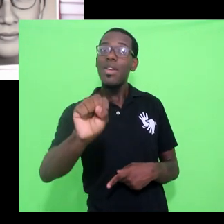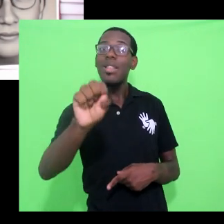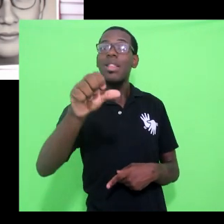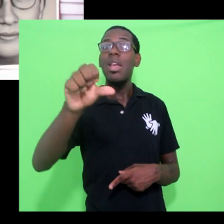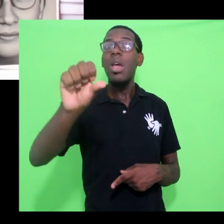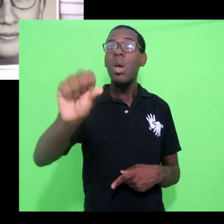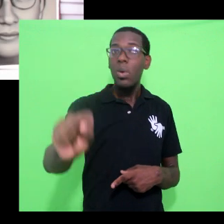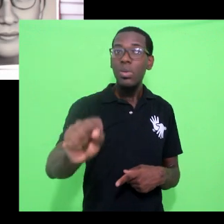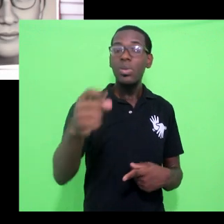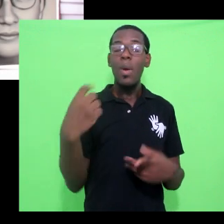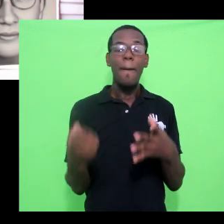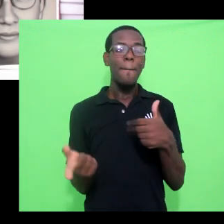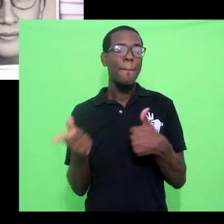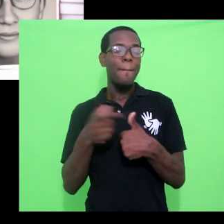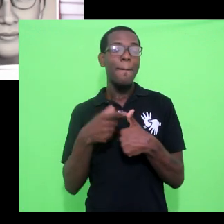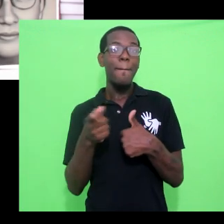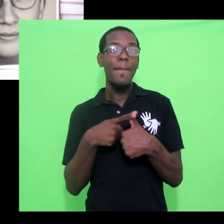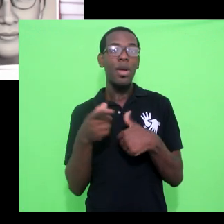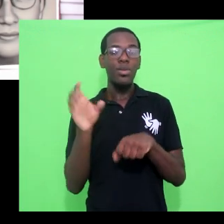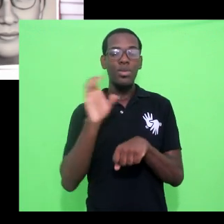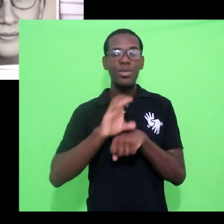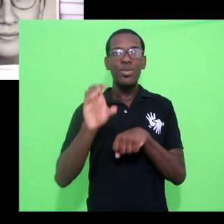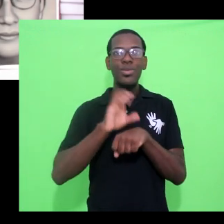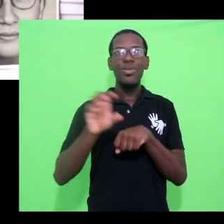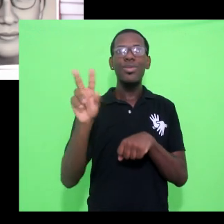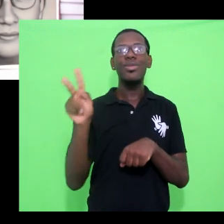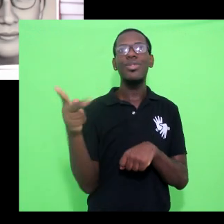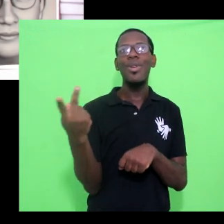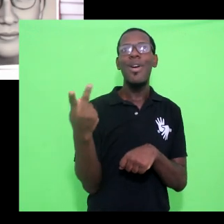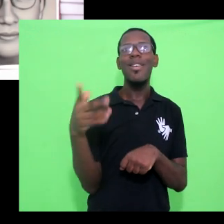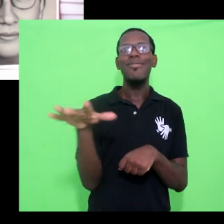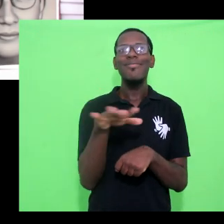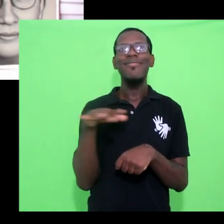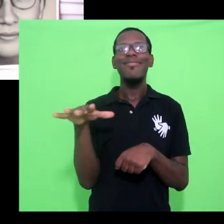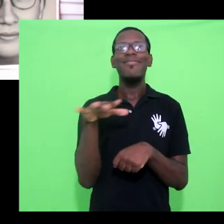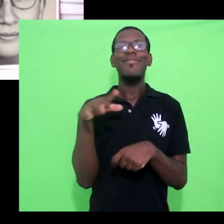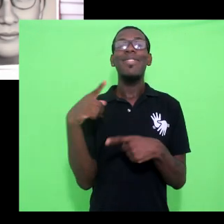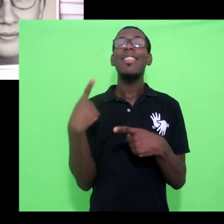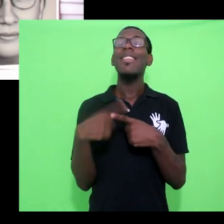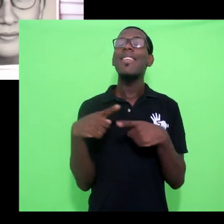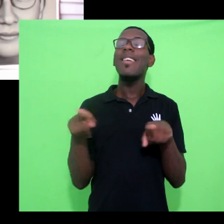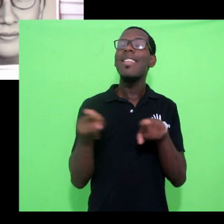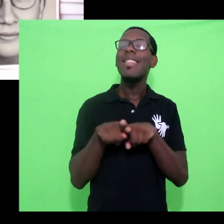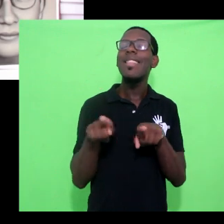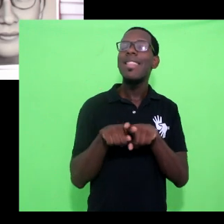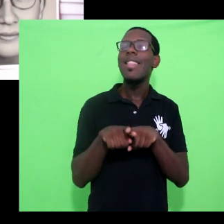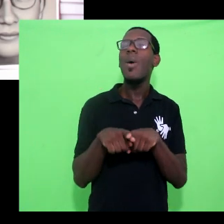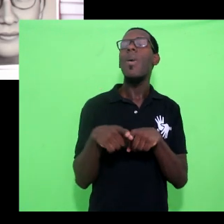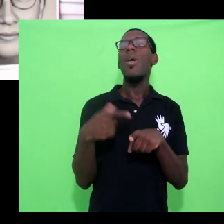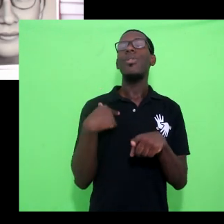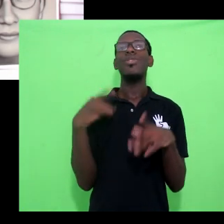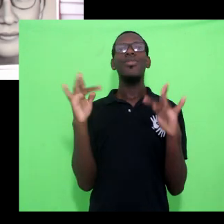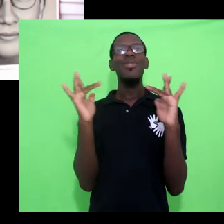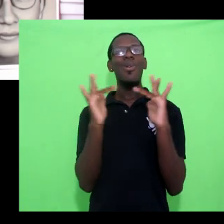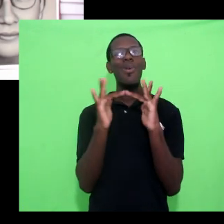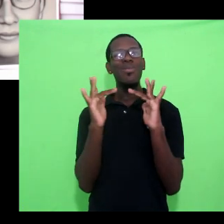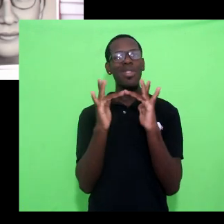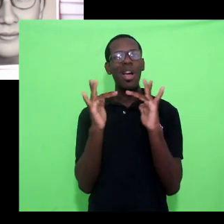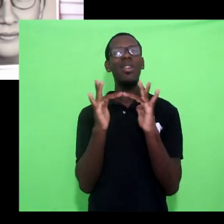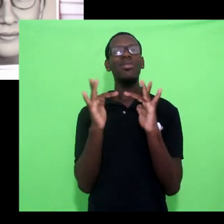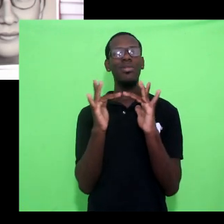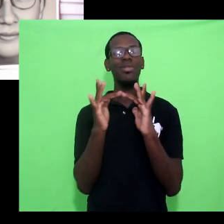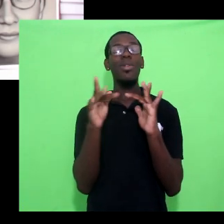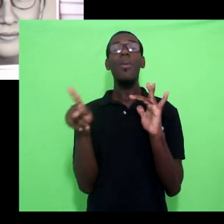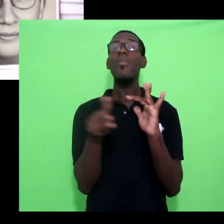da prefeitura. Se não me falha a memória, isso ocorreu em 1998, primeiro curso de História da